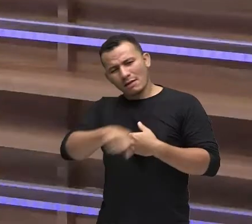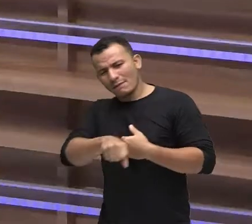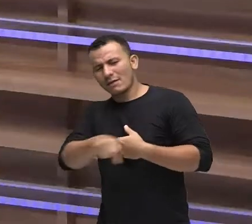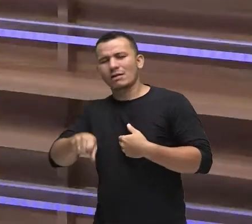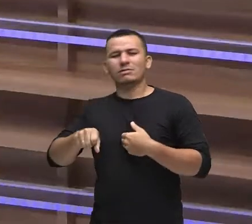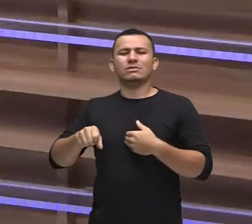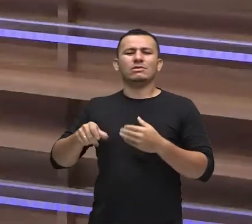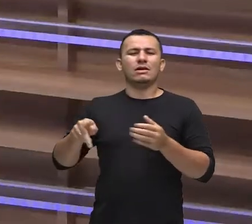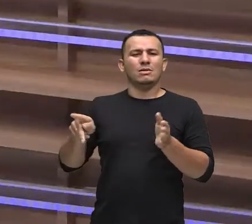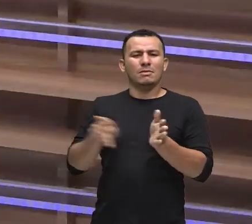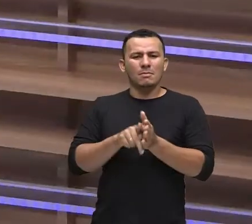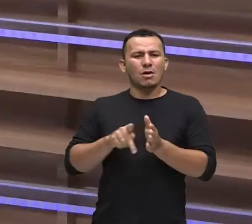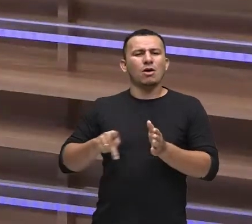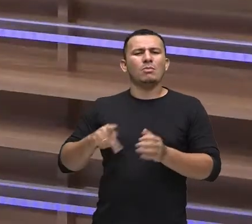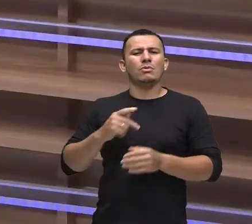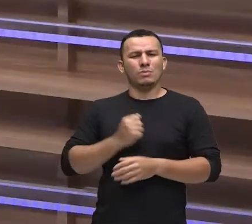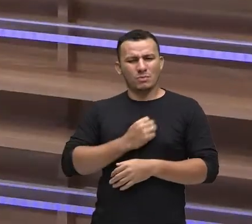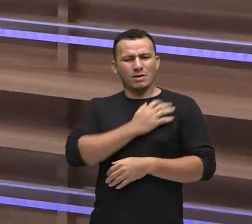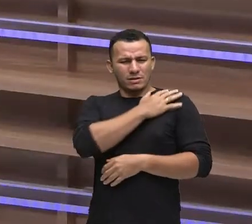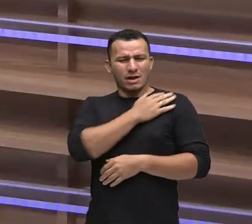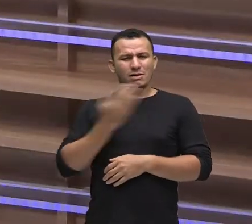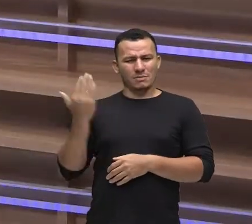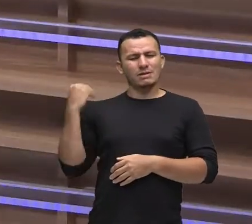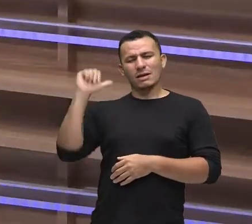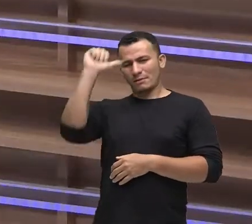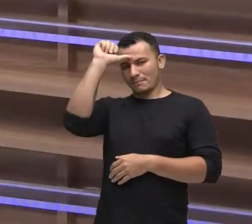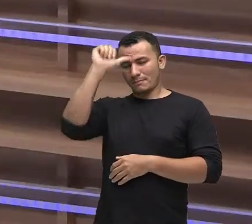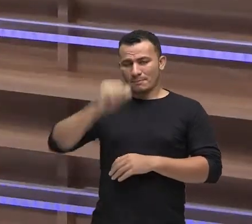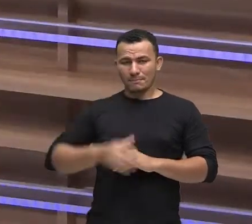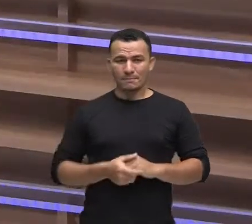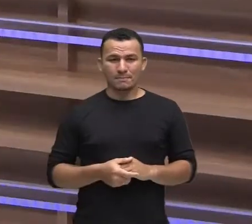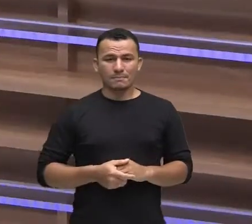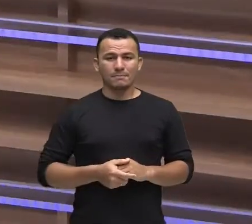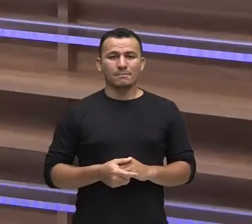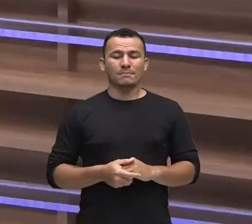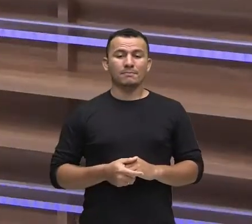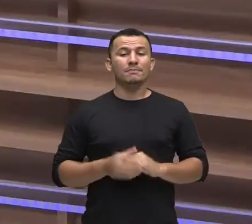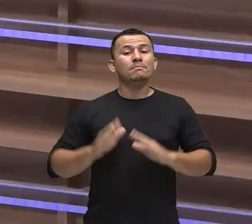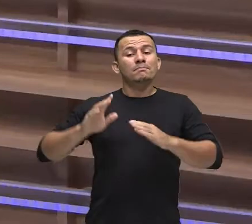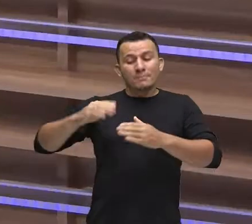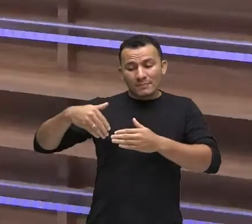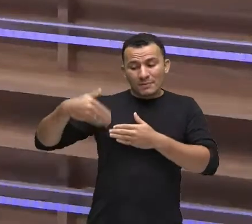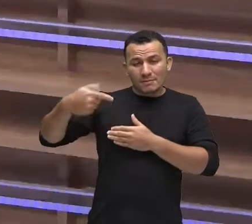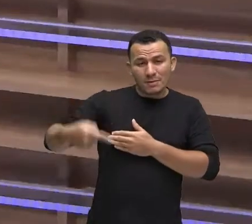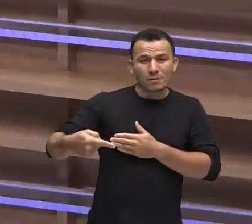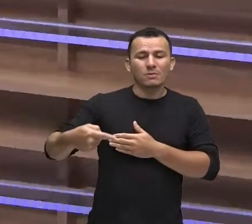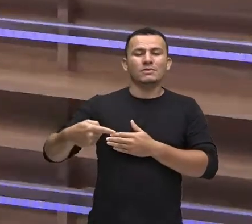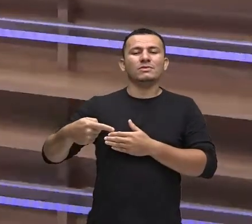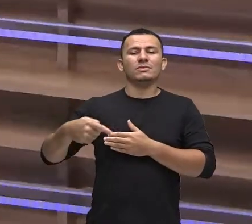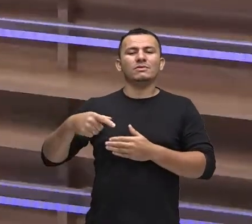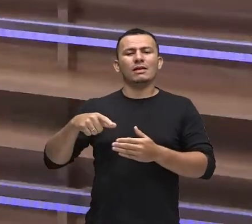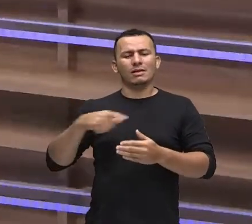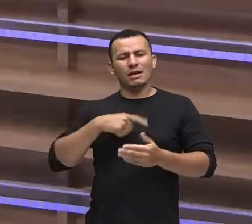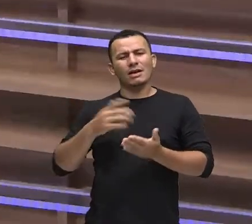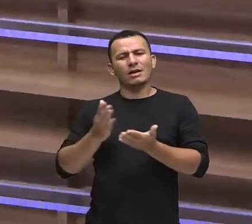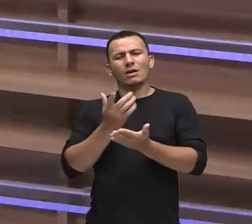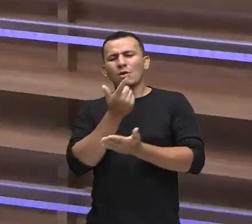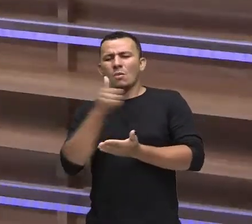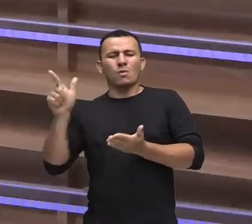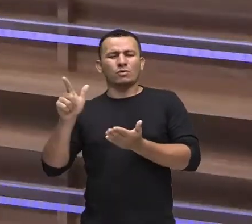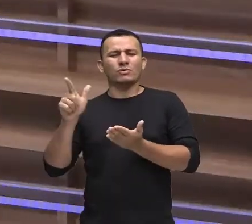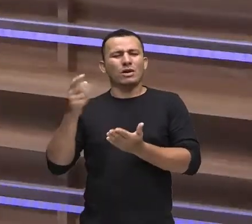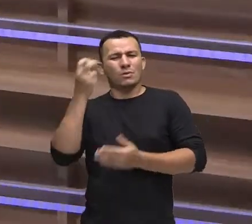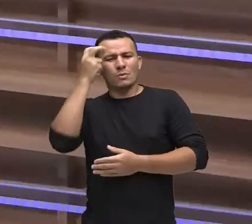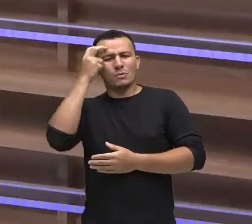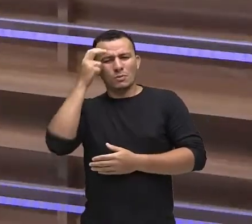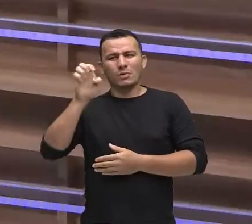do exército, que é o que significa o nome. Né? E aí depois ele incorpora alguns elementos mais europeus ali,